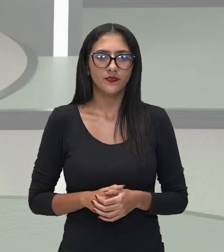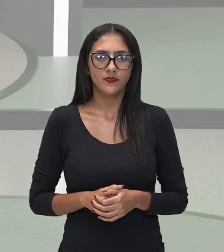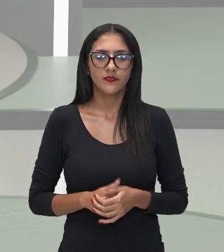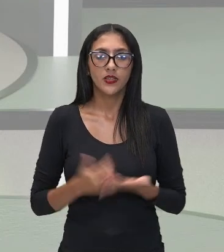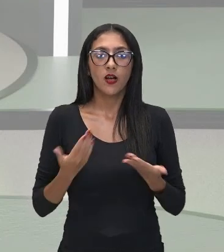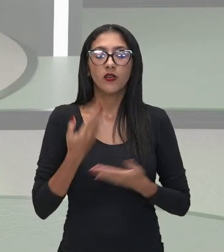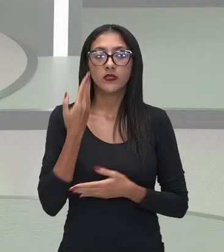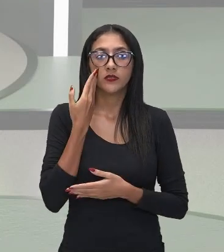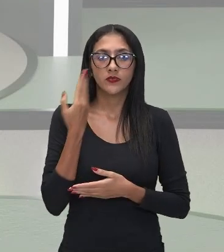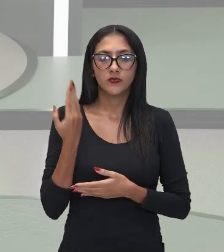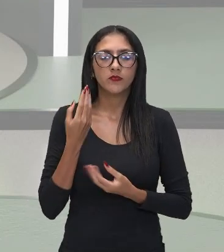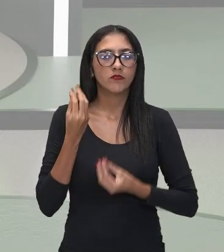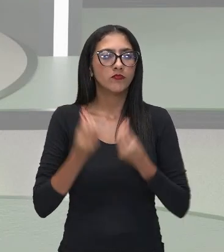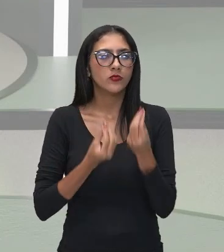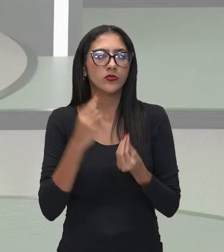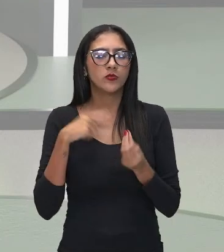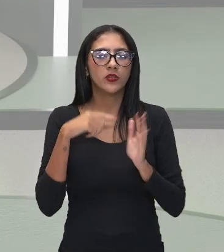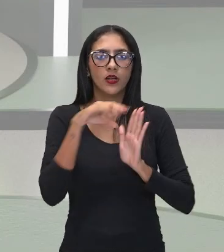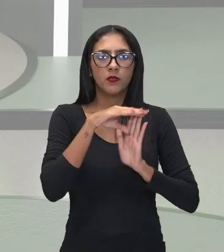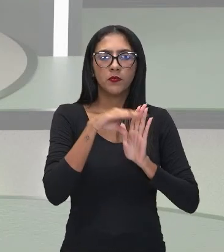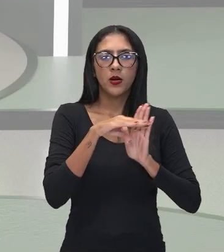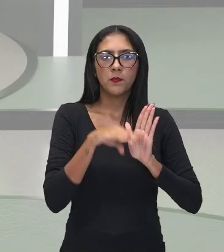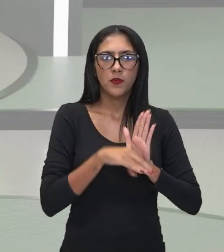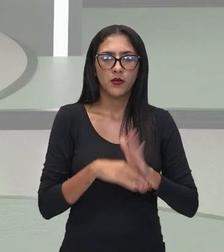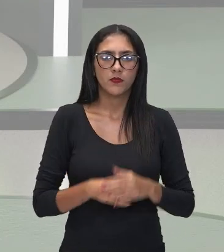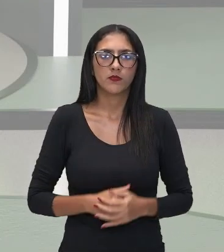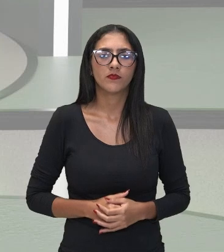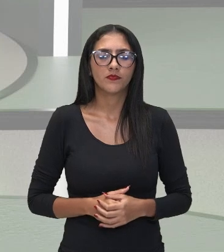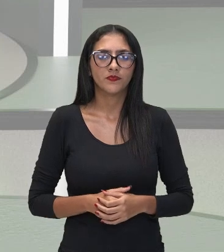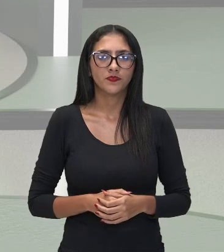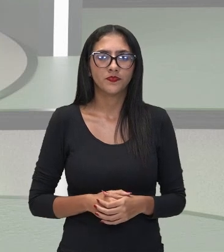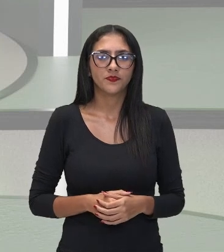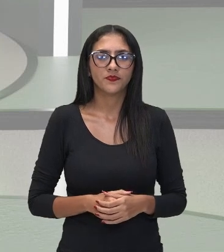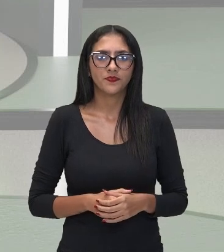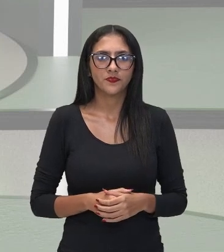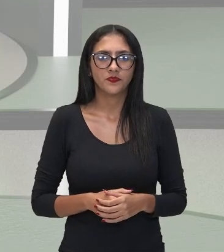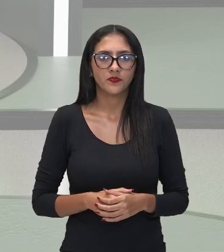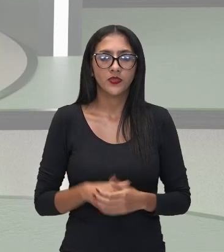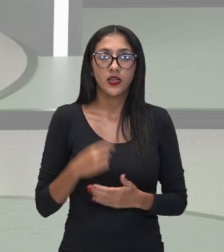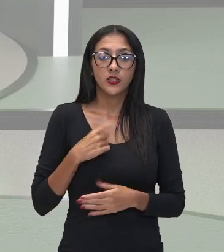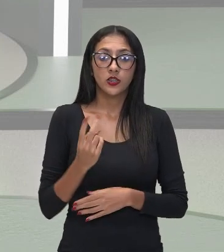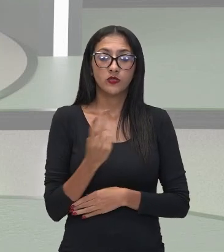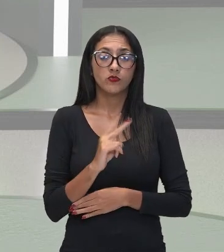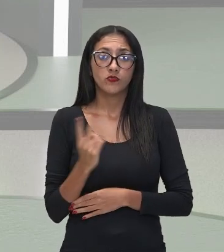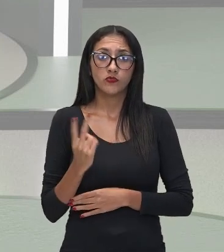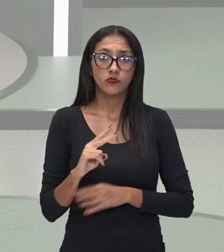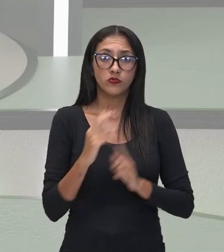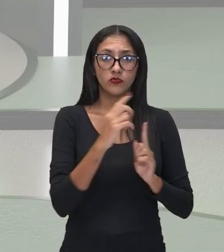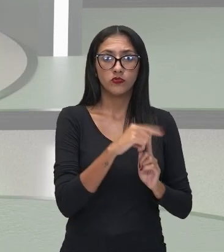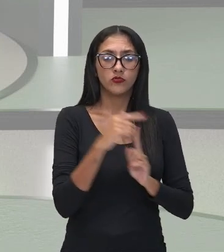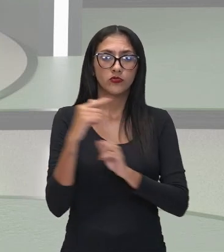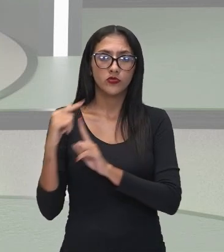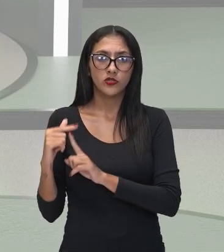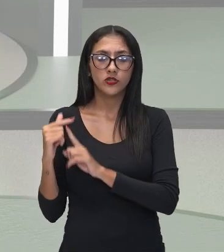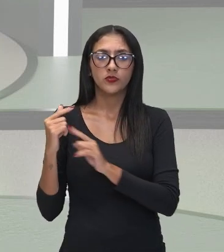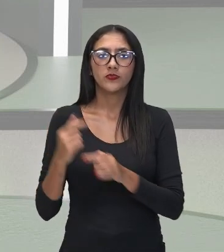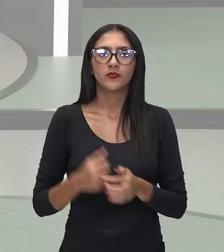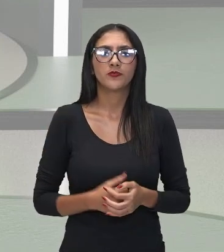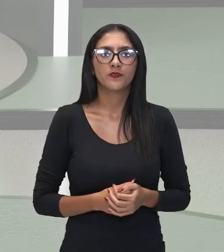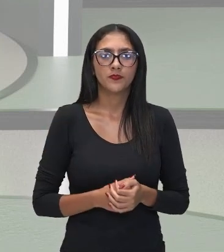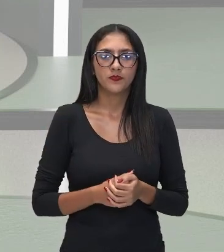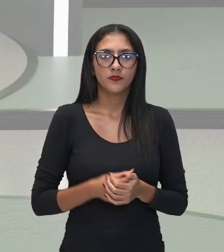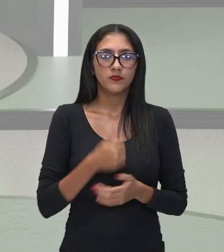a classificação dos polímeros sintéticos, tá bom? Existem dois tipos de polímeros sintéticos: